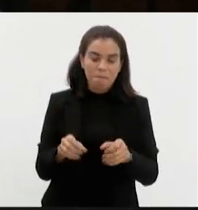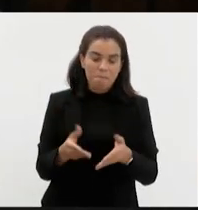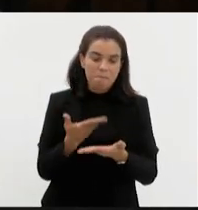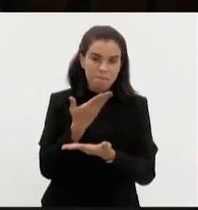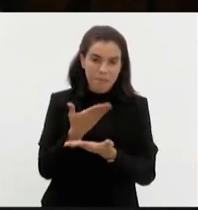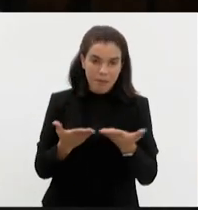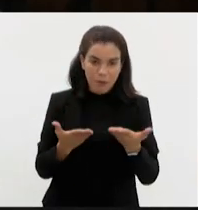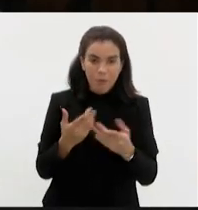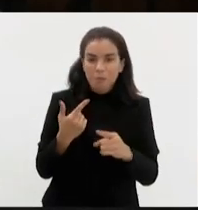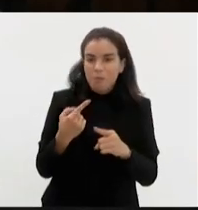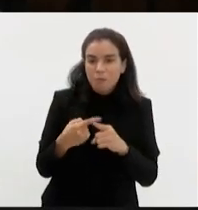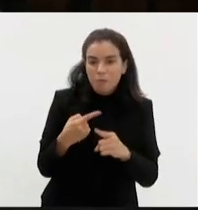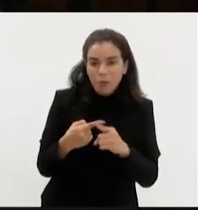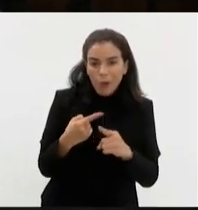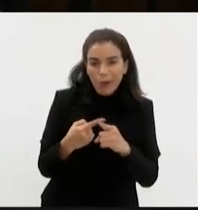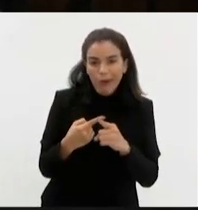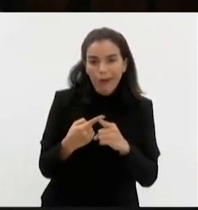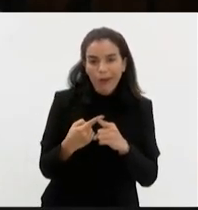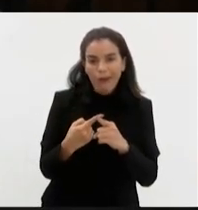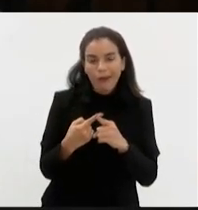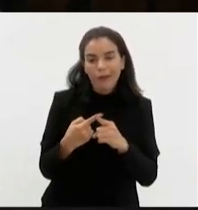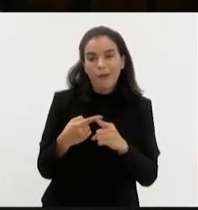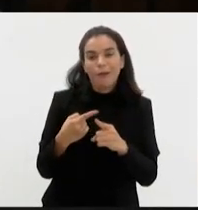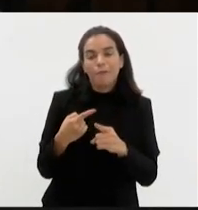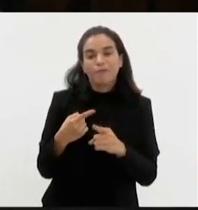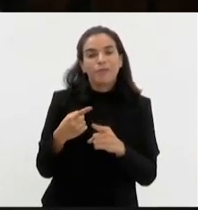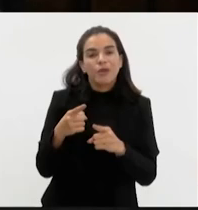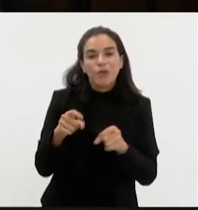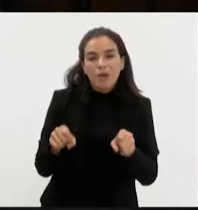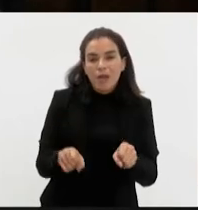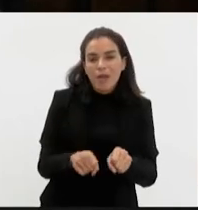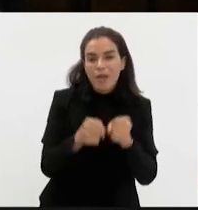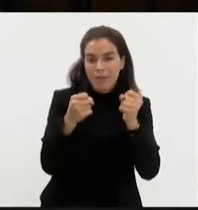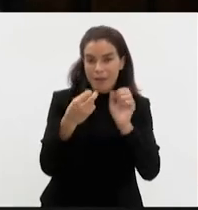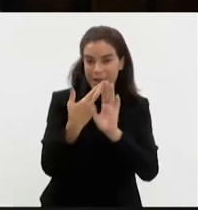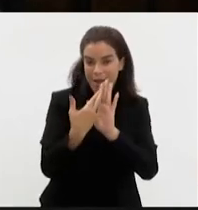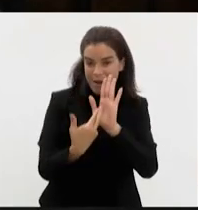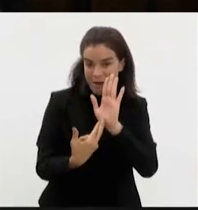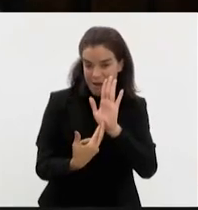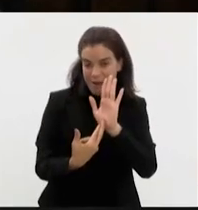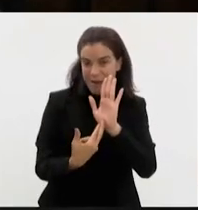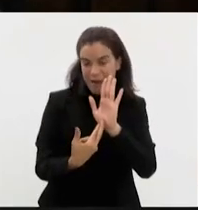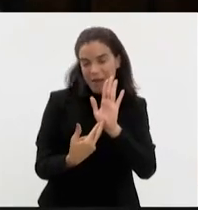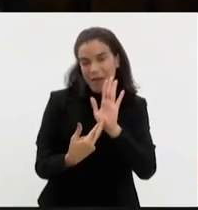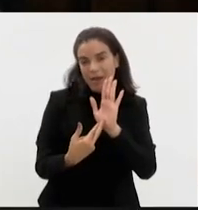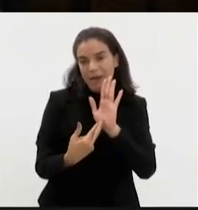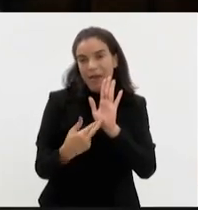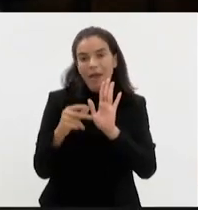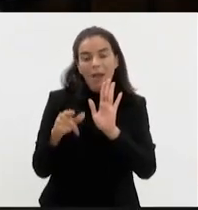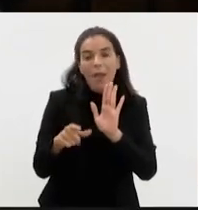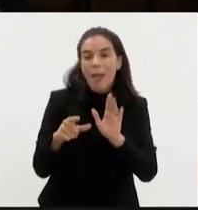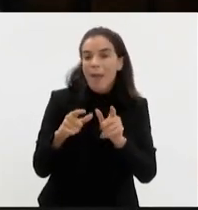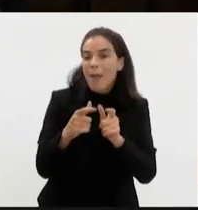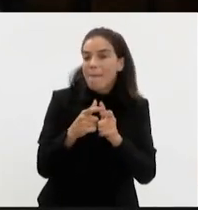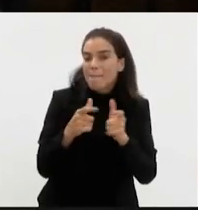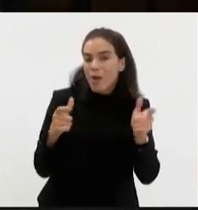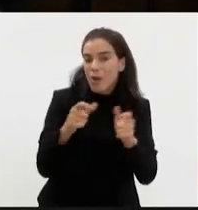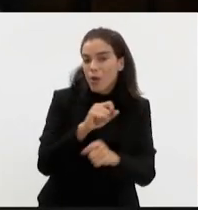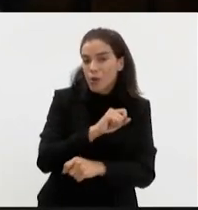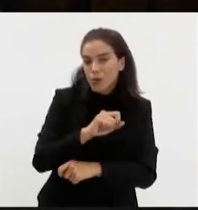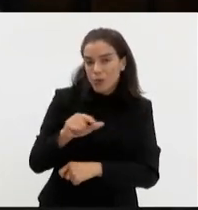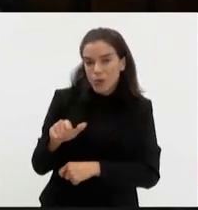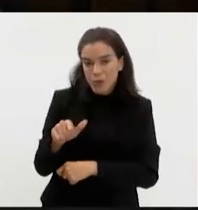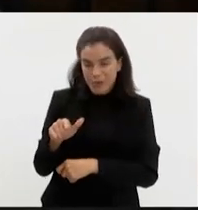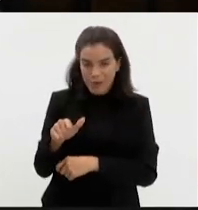quê Porque o custo de você romper a regra do jogo mesmo quando perdedor é maior do que o custo de